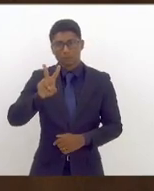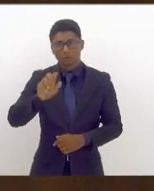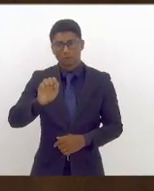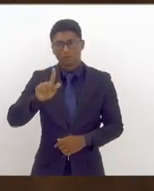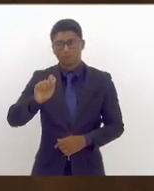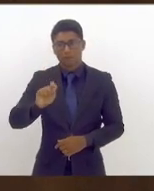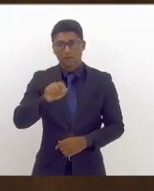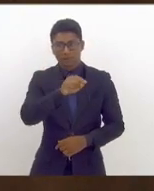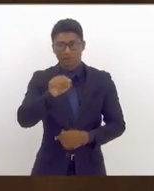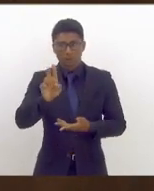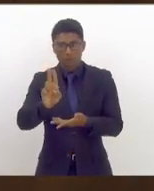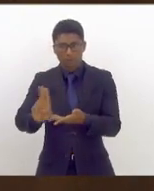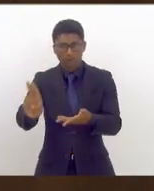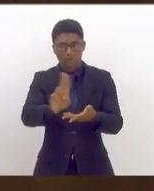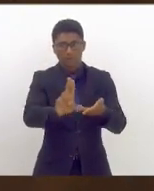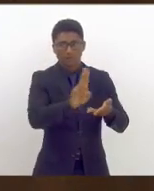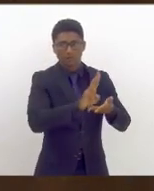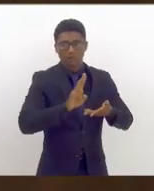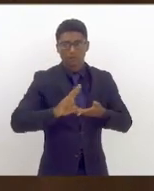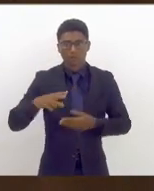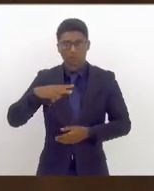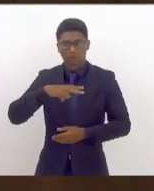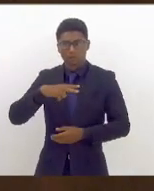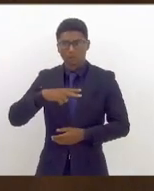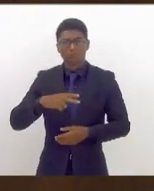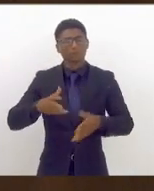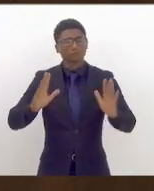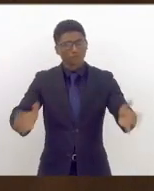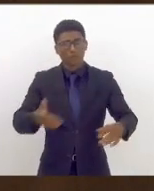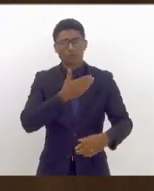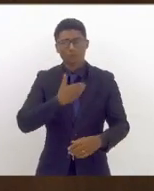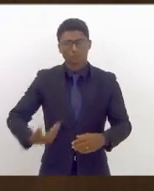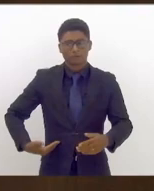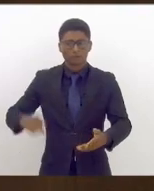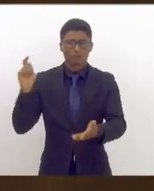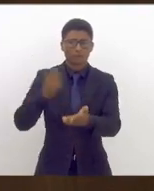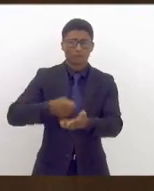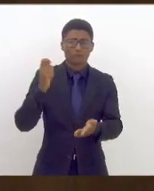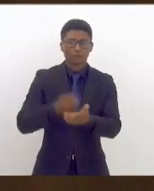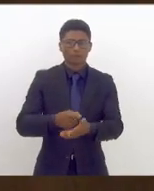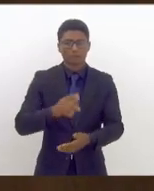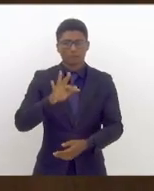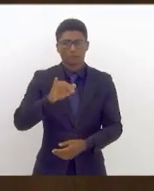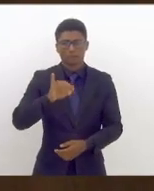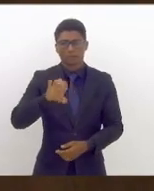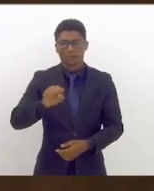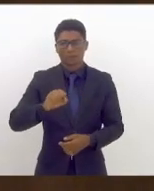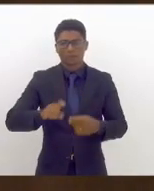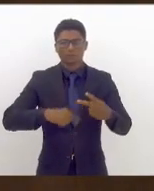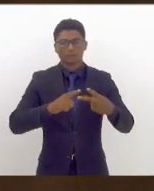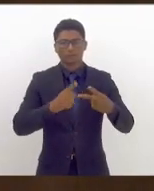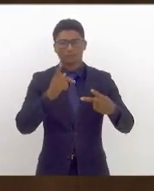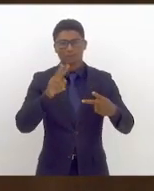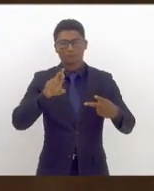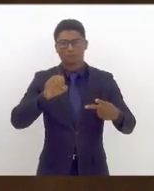universidades privadas elas já são pagas com dinheiro público o FIES o prounio já é garantido o valor